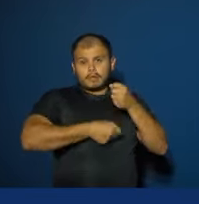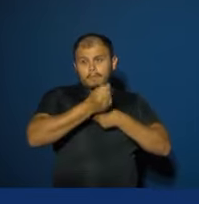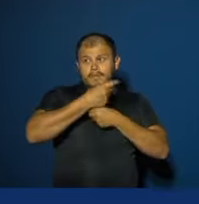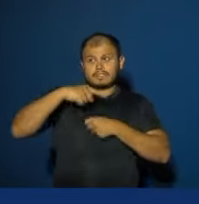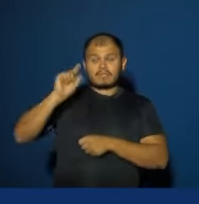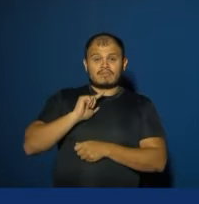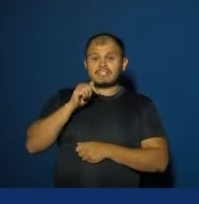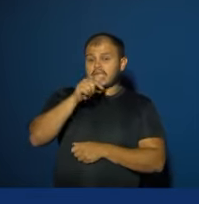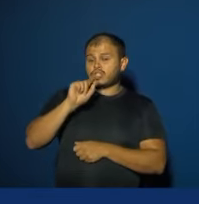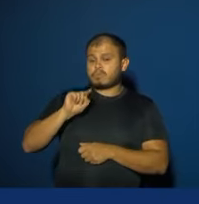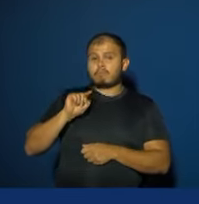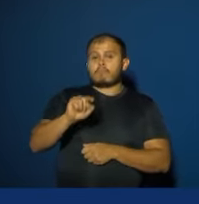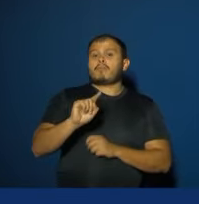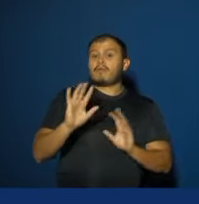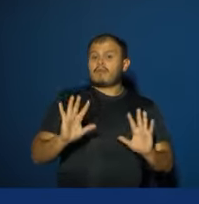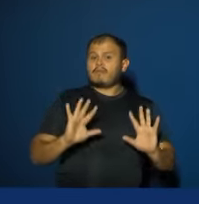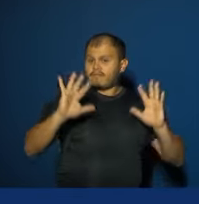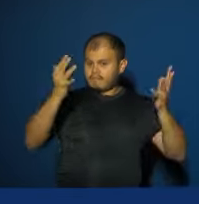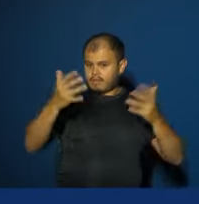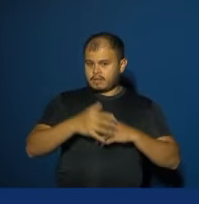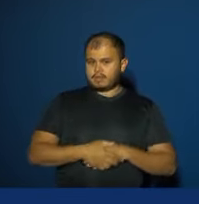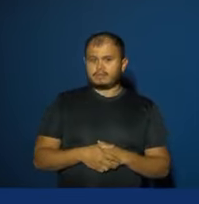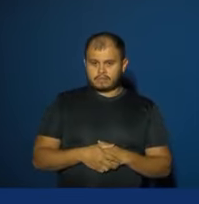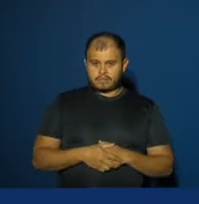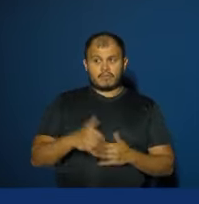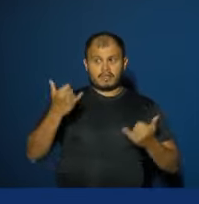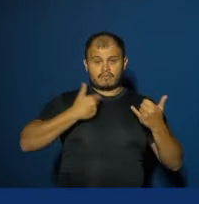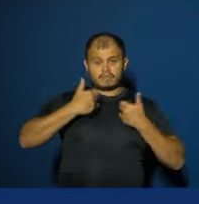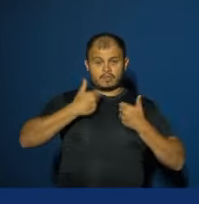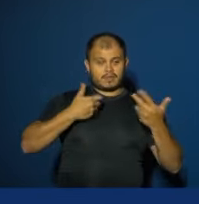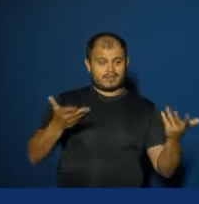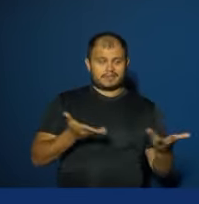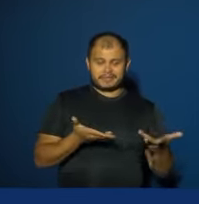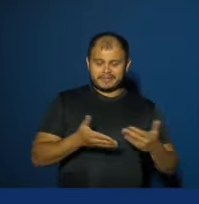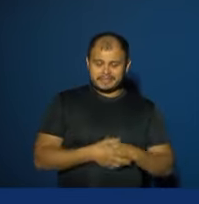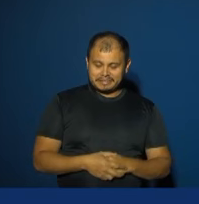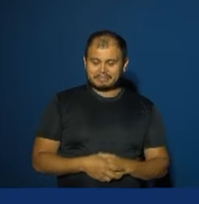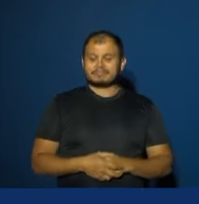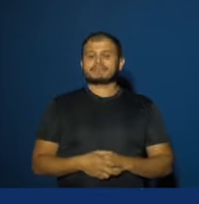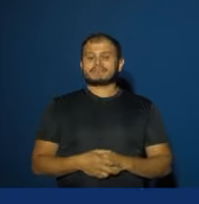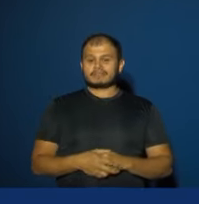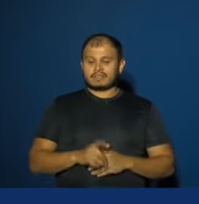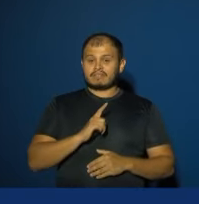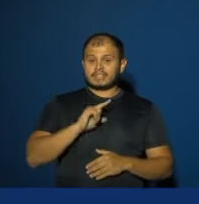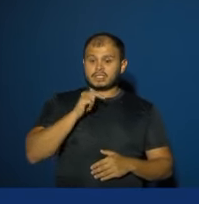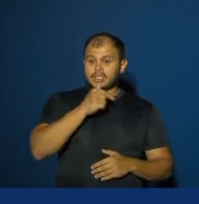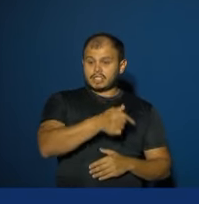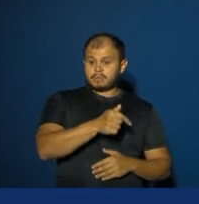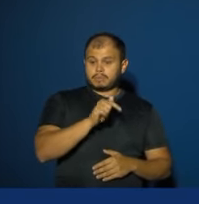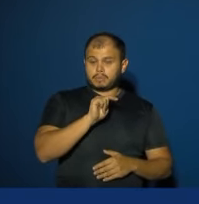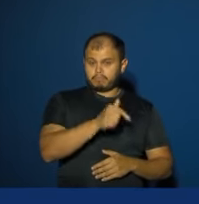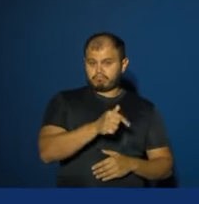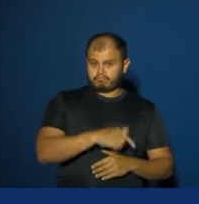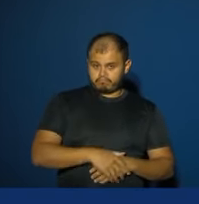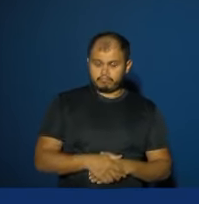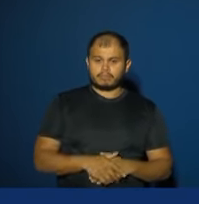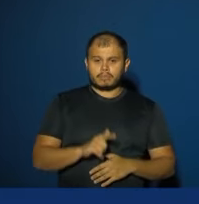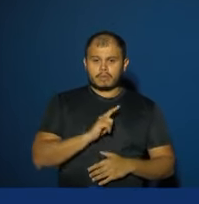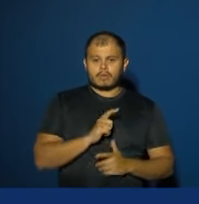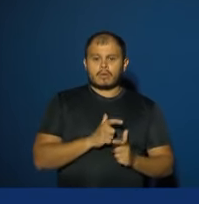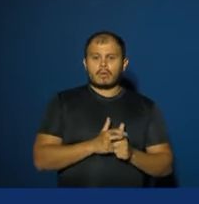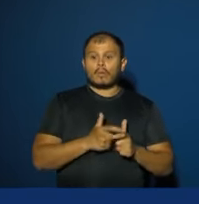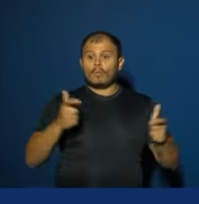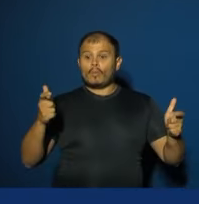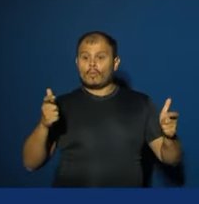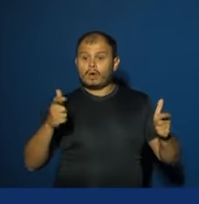eventos Imagina eu nem sabia soube agora quando a gente foi fazer o allows Day 7.000 eventos é de pequenos a grandes